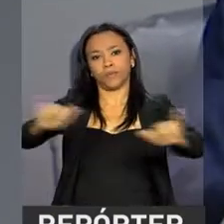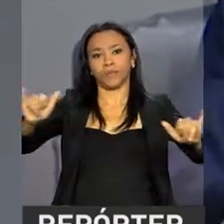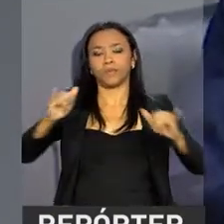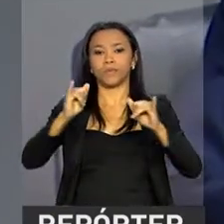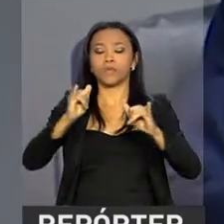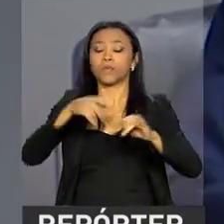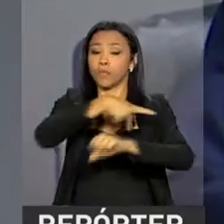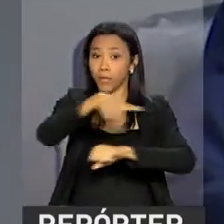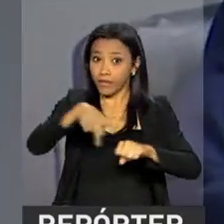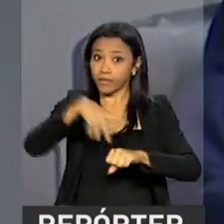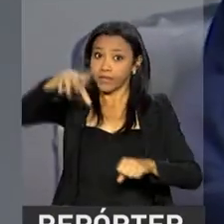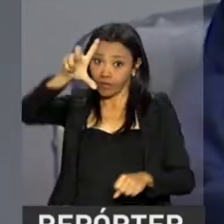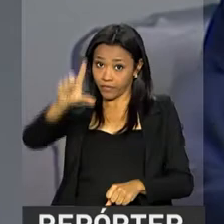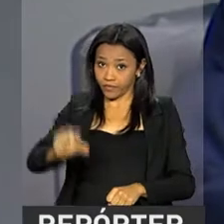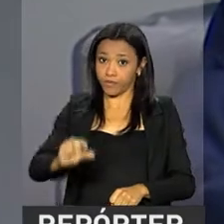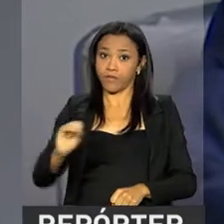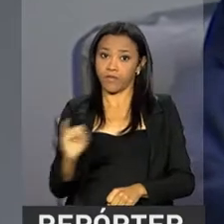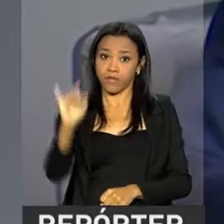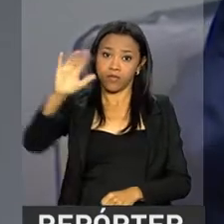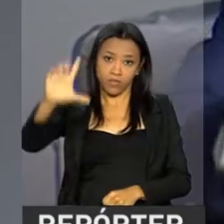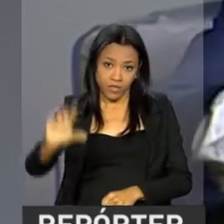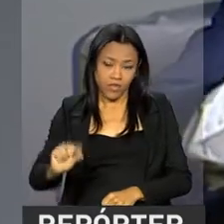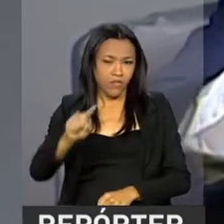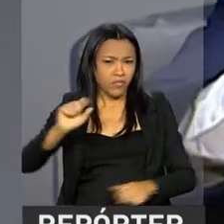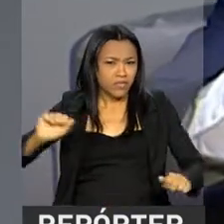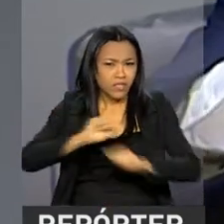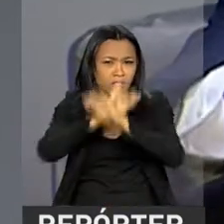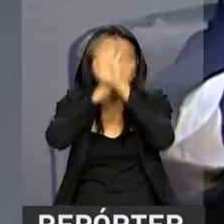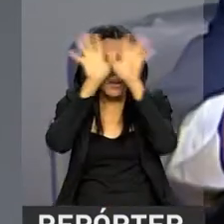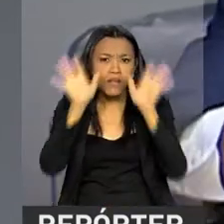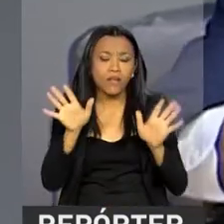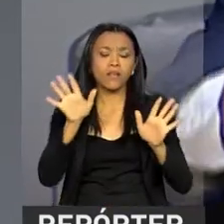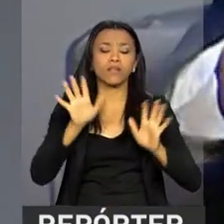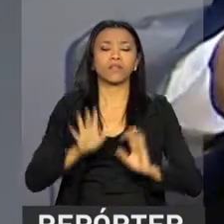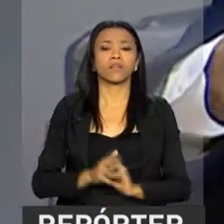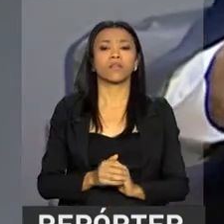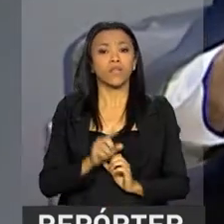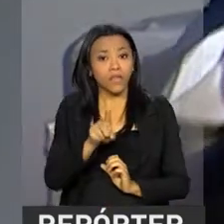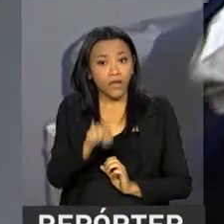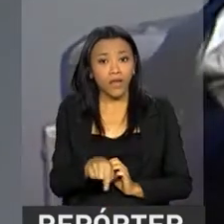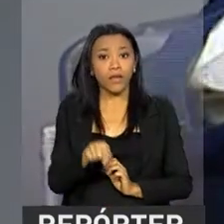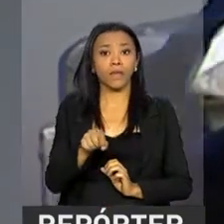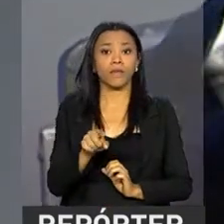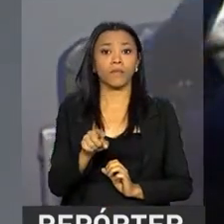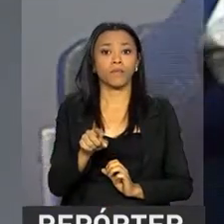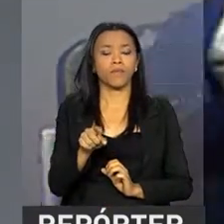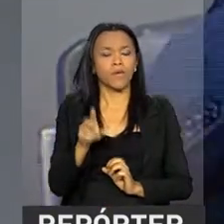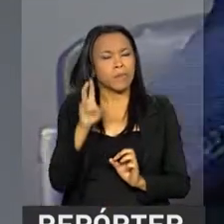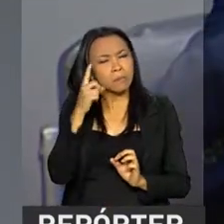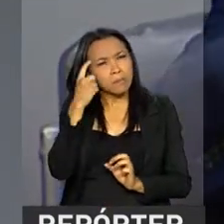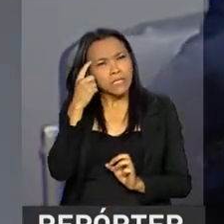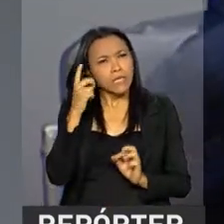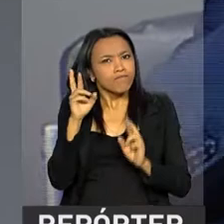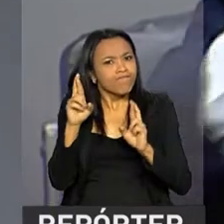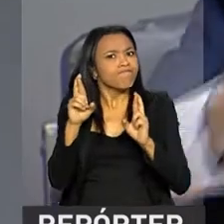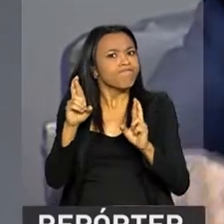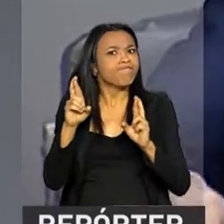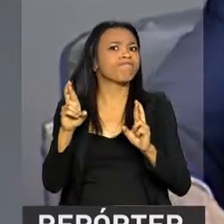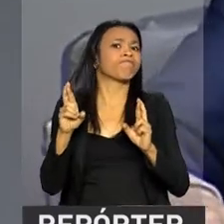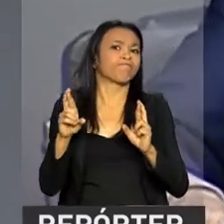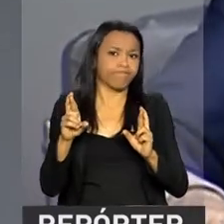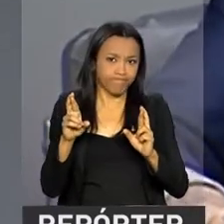bom. Vamos deixar isso muito claro. É uma razão de otimismo, etc.,